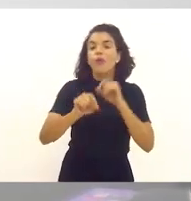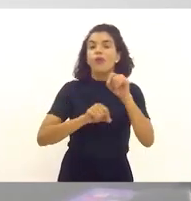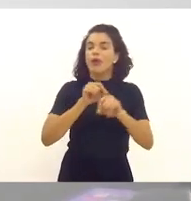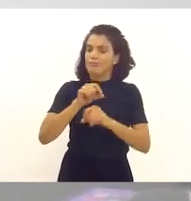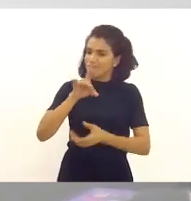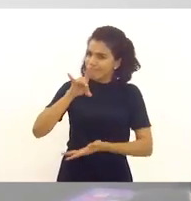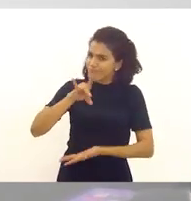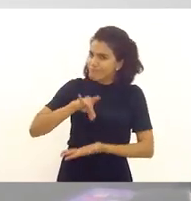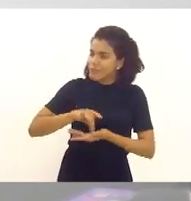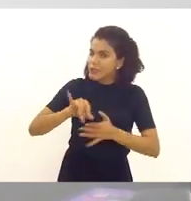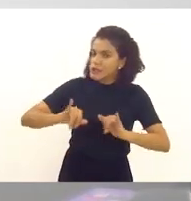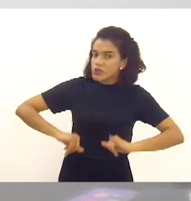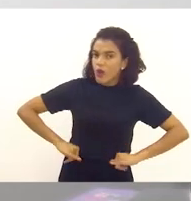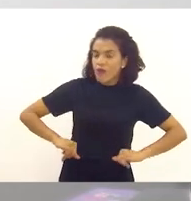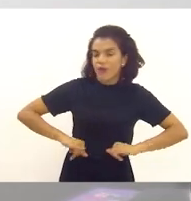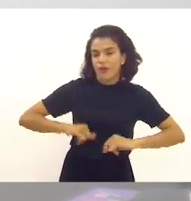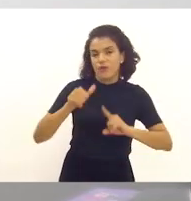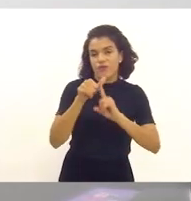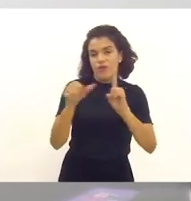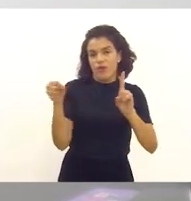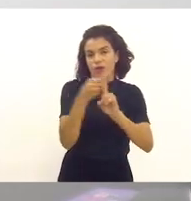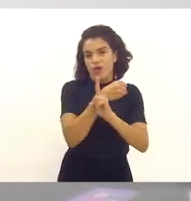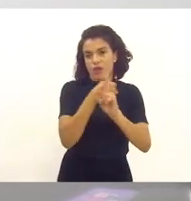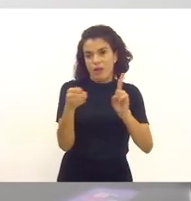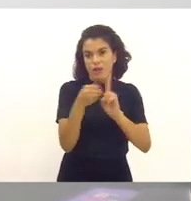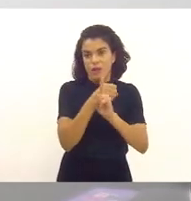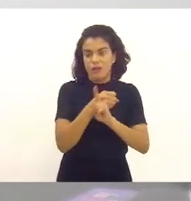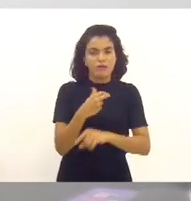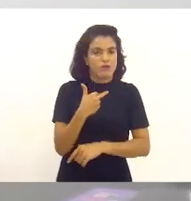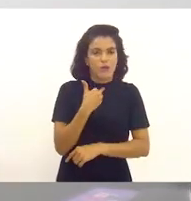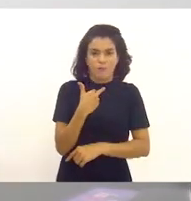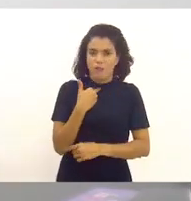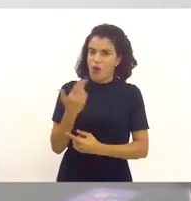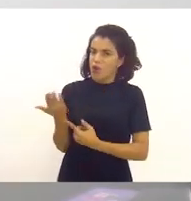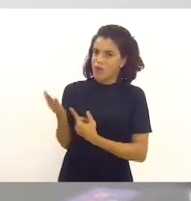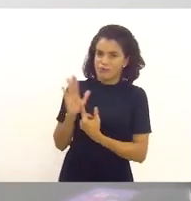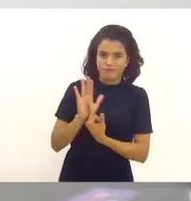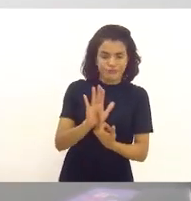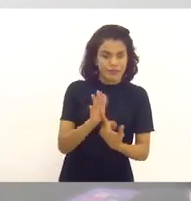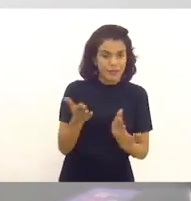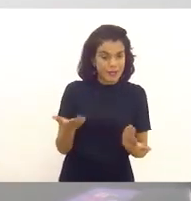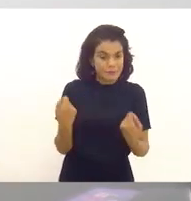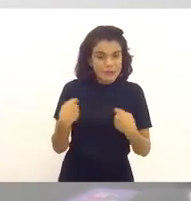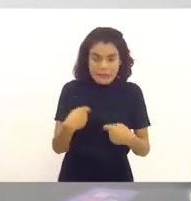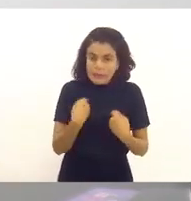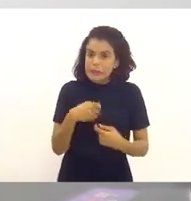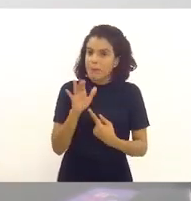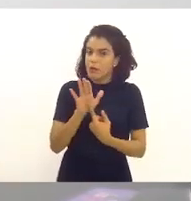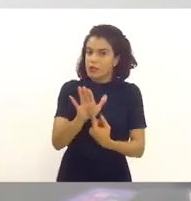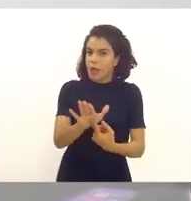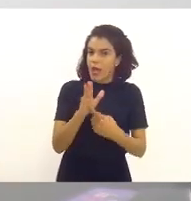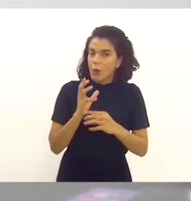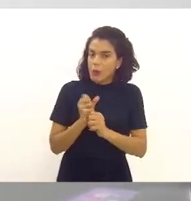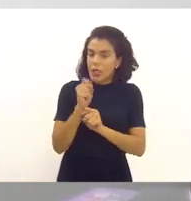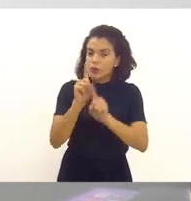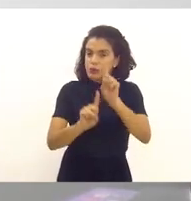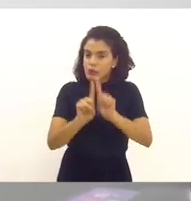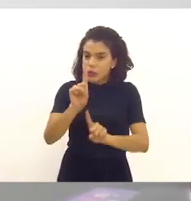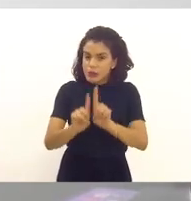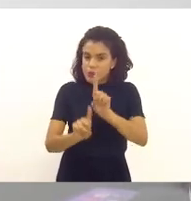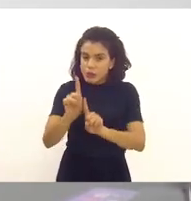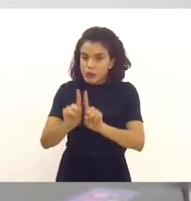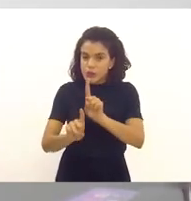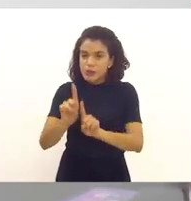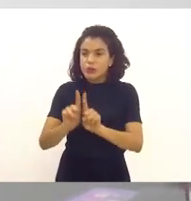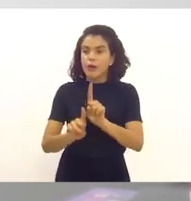realmente sofrendo violência a gente não pode deixar de trazer esse número a gente trabalha com número com dados estatísticos